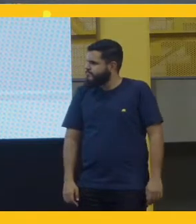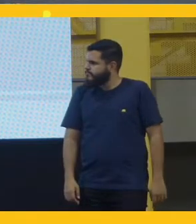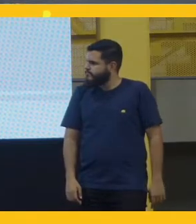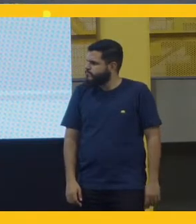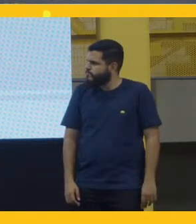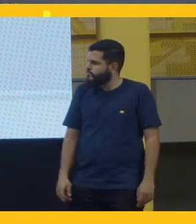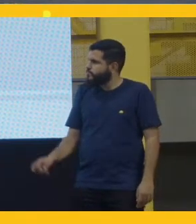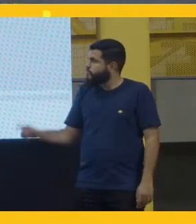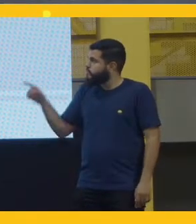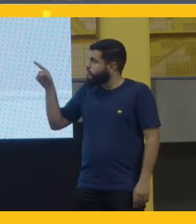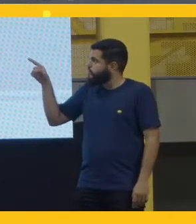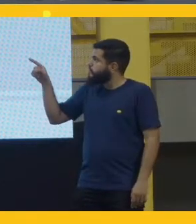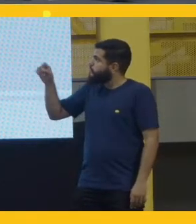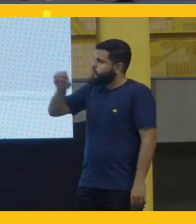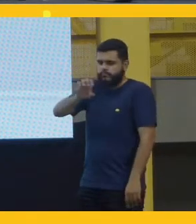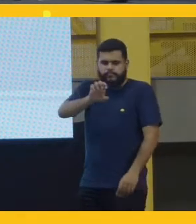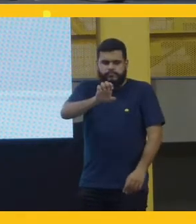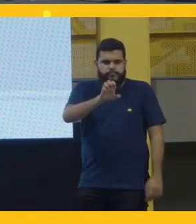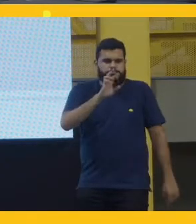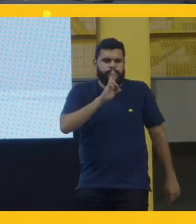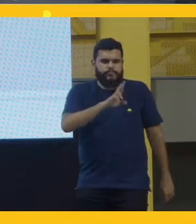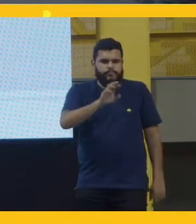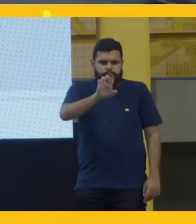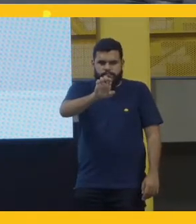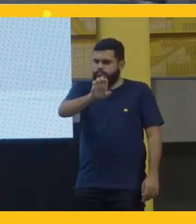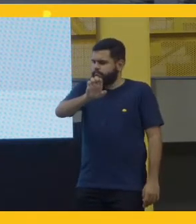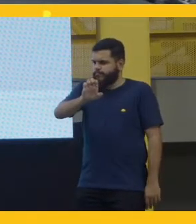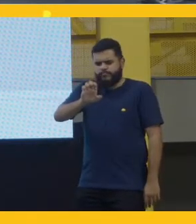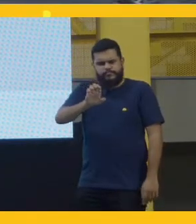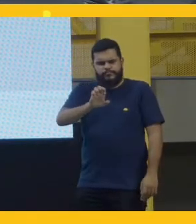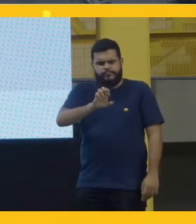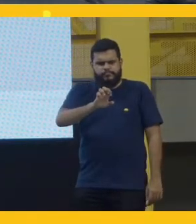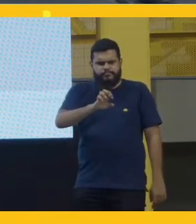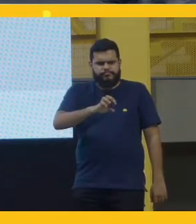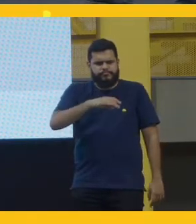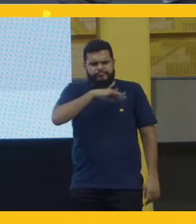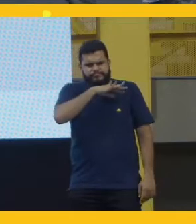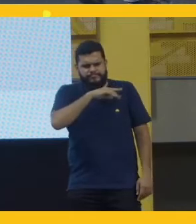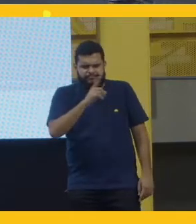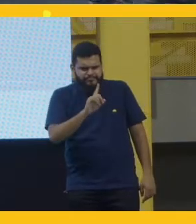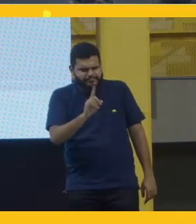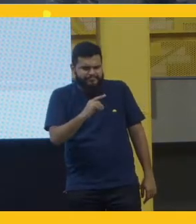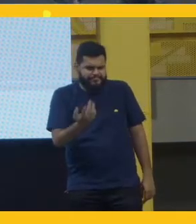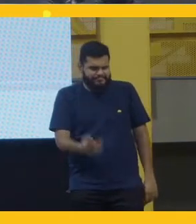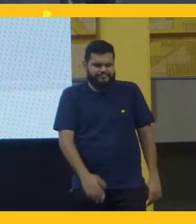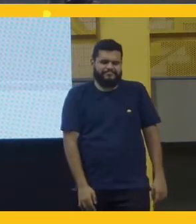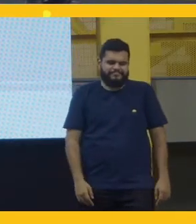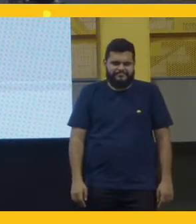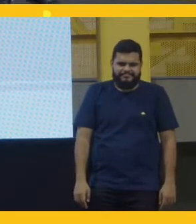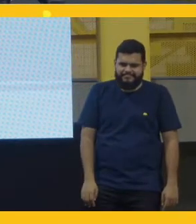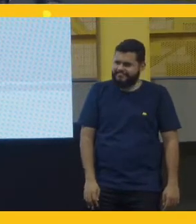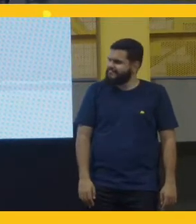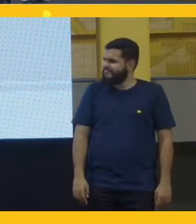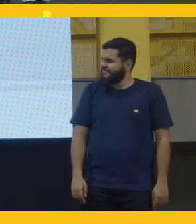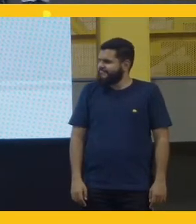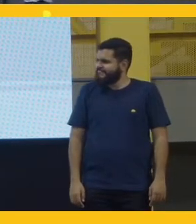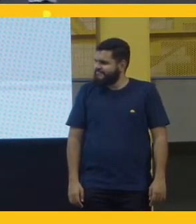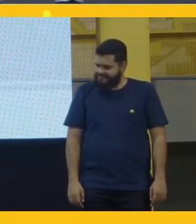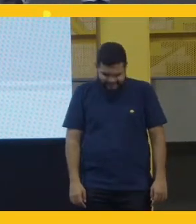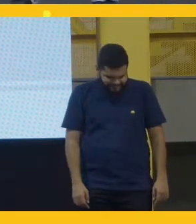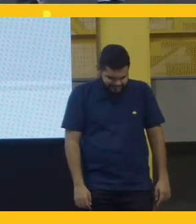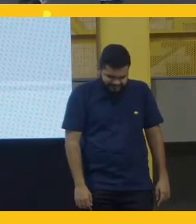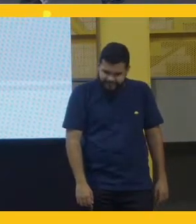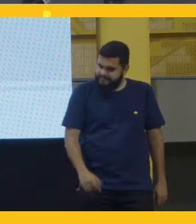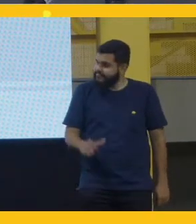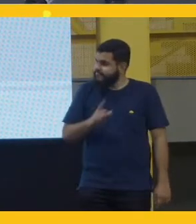Vermelho, é de elefante. Olha aí. Nem é tão ruim assim, tem coisa pior na vida, né? Vocês estão notando que a gente teve